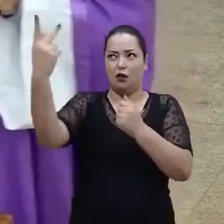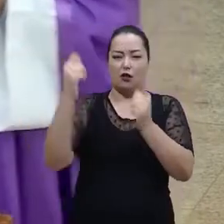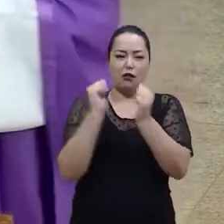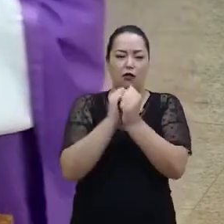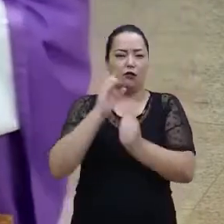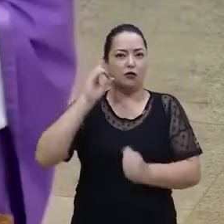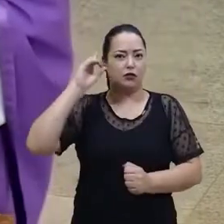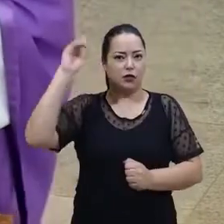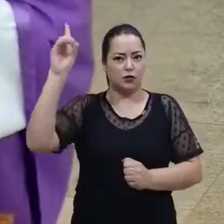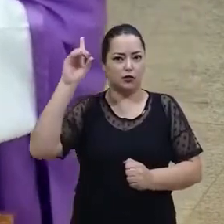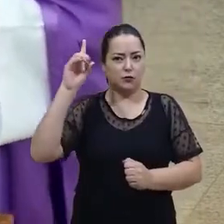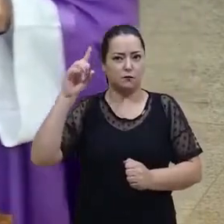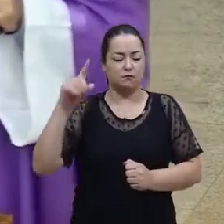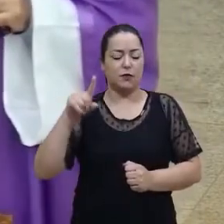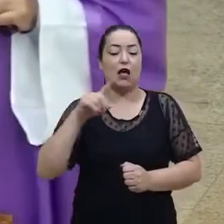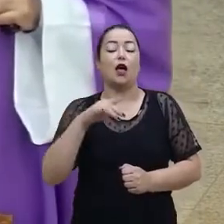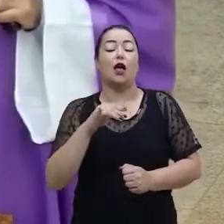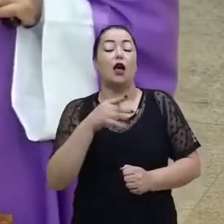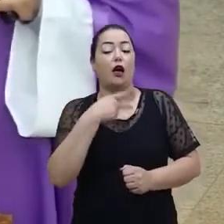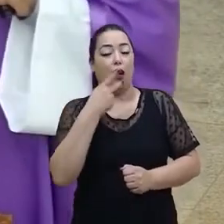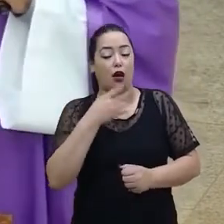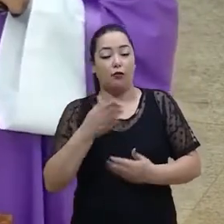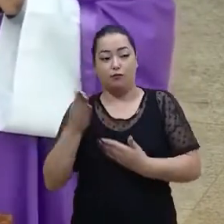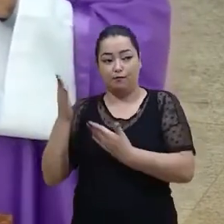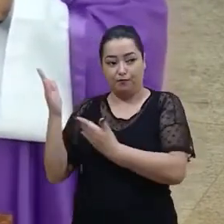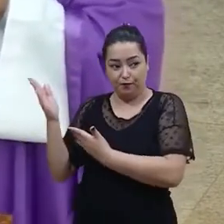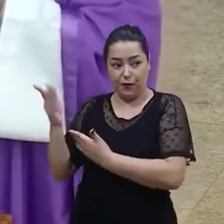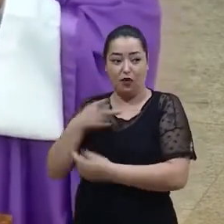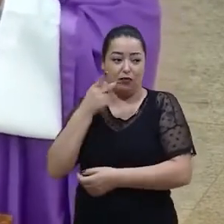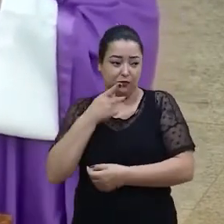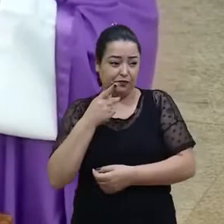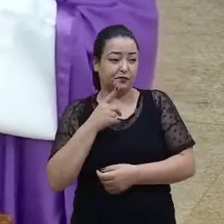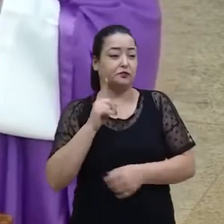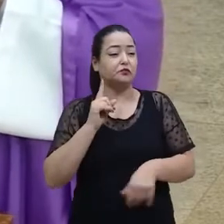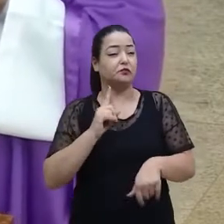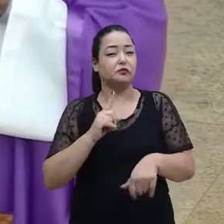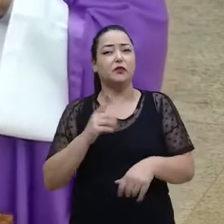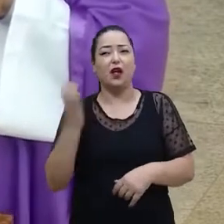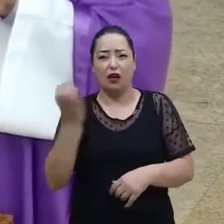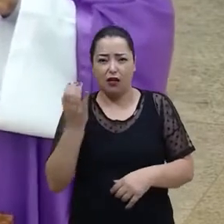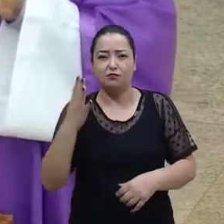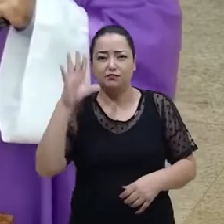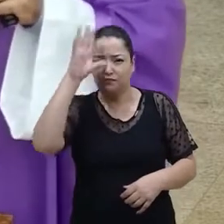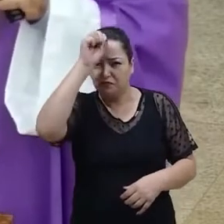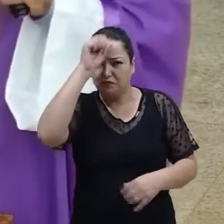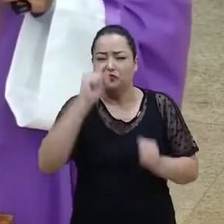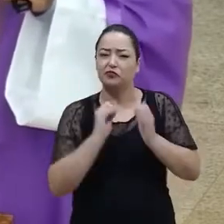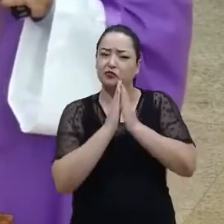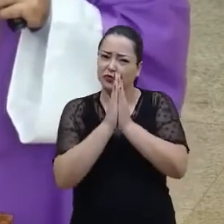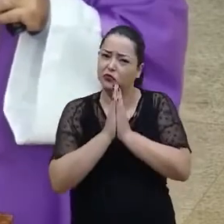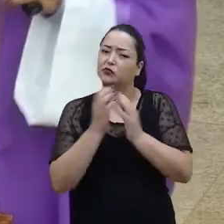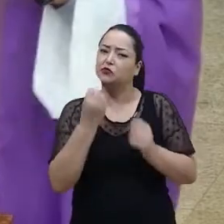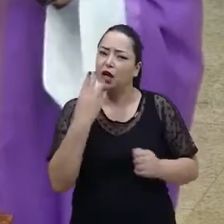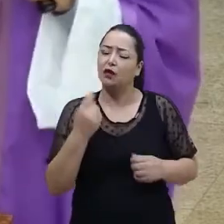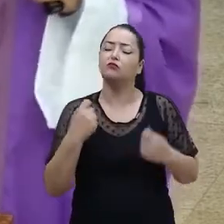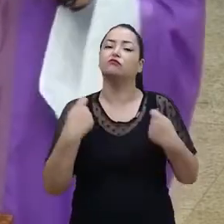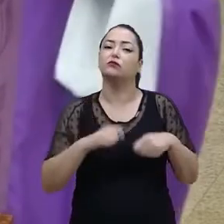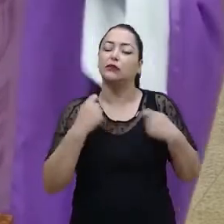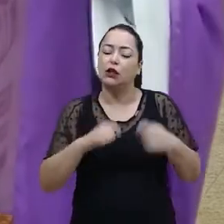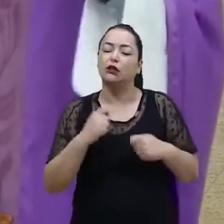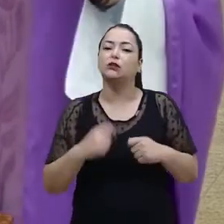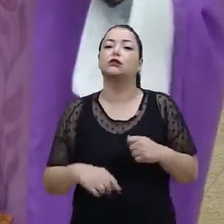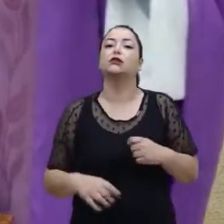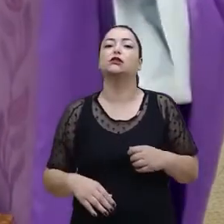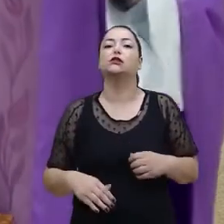bem quer ser um Orante me defina um horário no dia que seja o mesmo